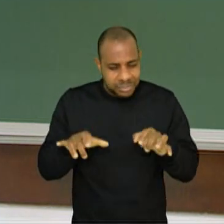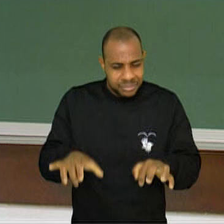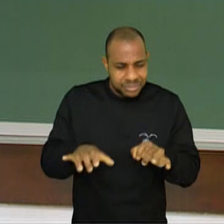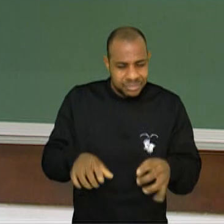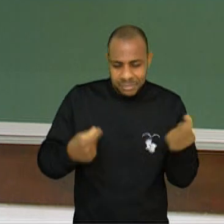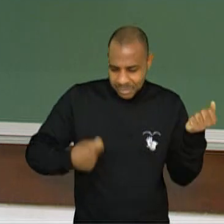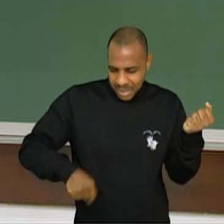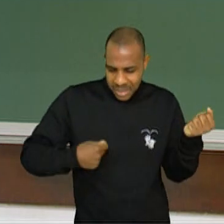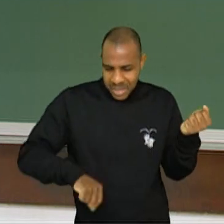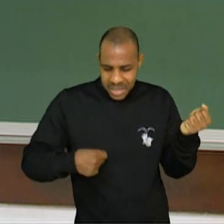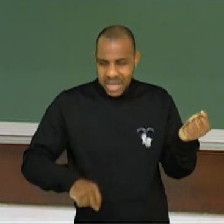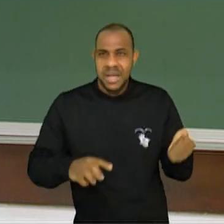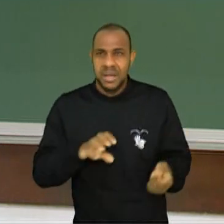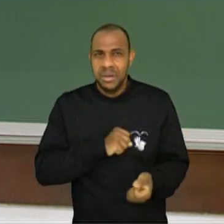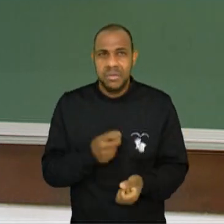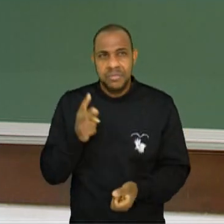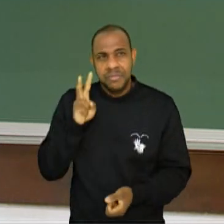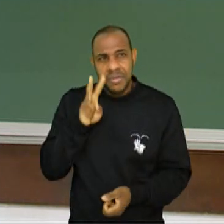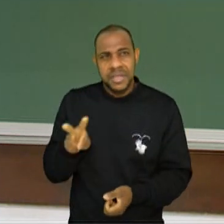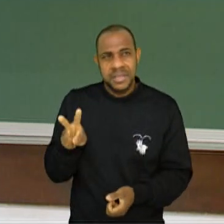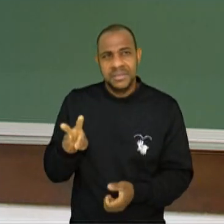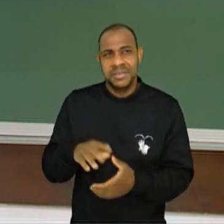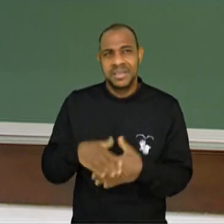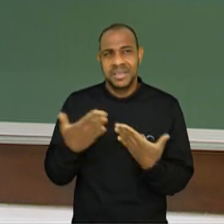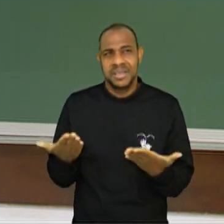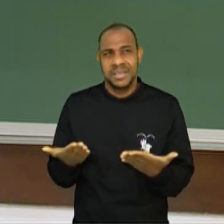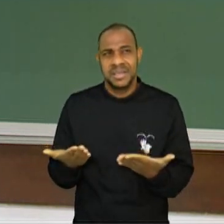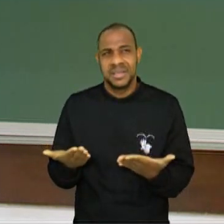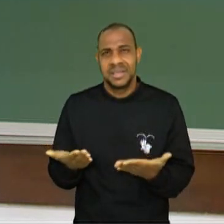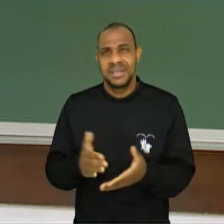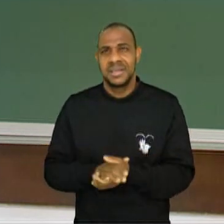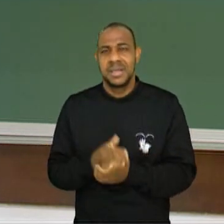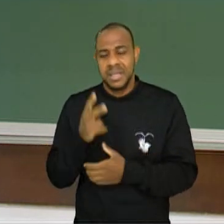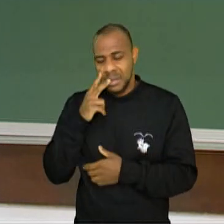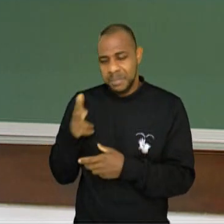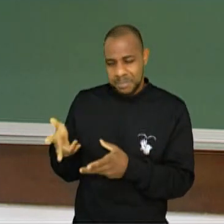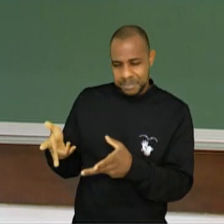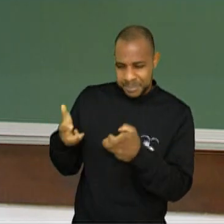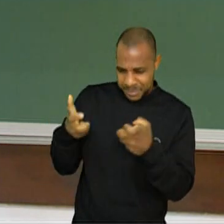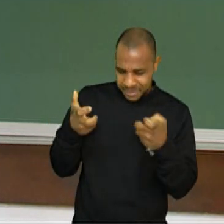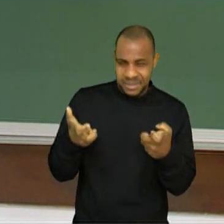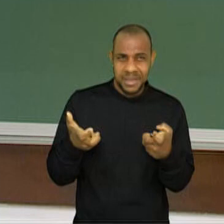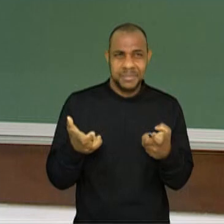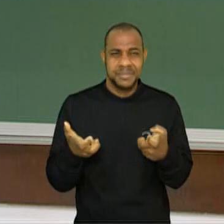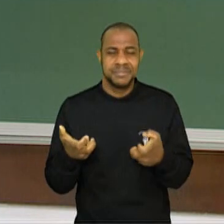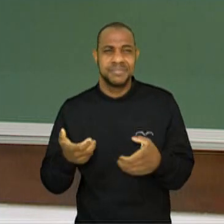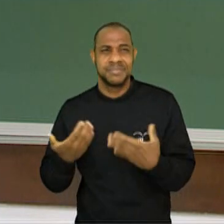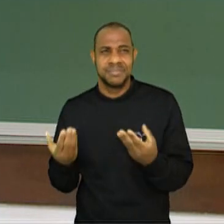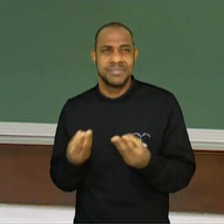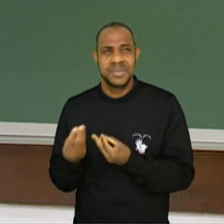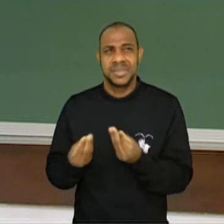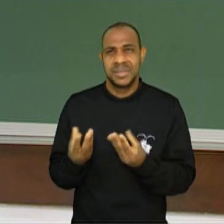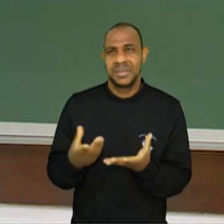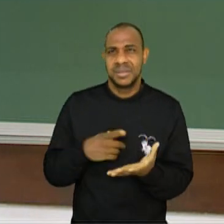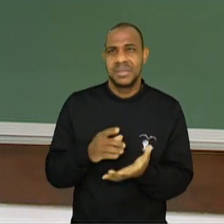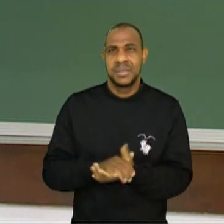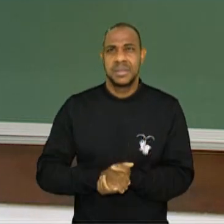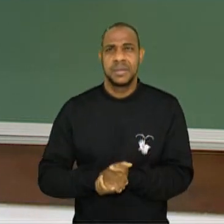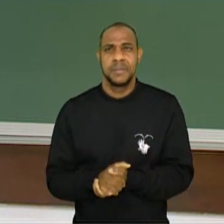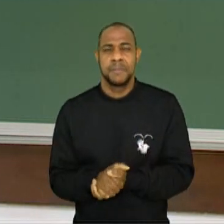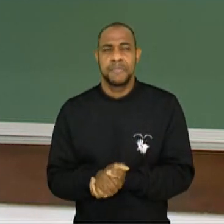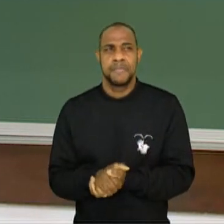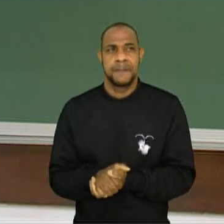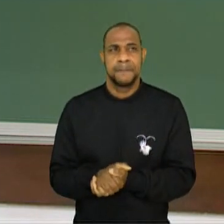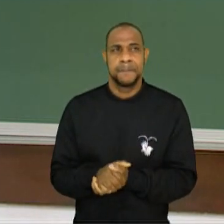cordas, um violão, veja aqueles acordes impossíveis de serem feitos por quem toca como professor e como